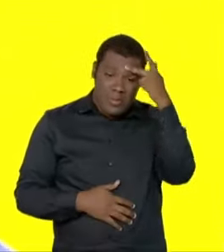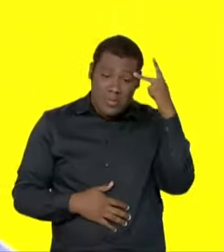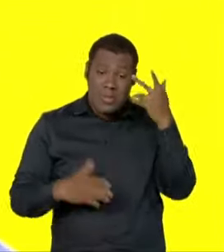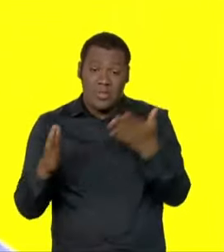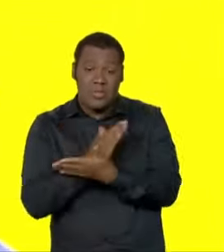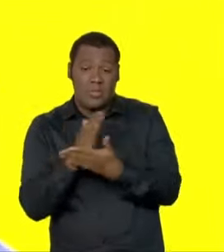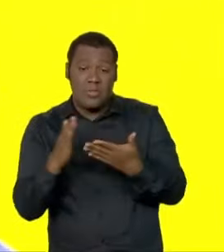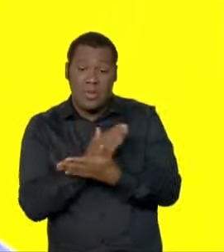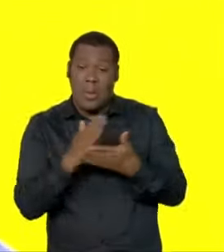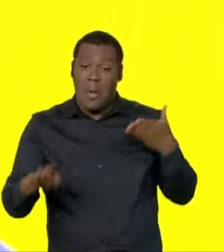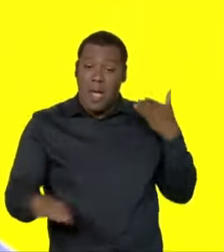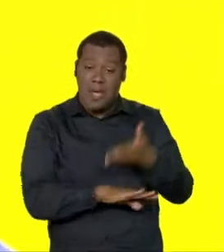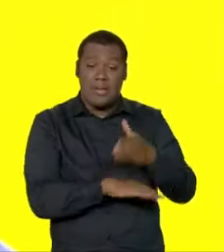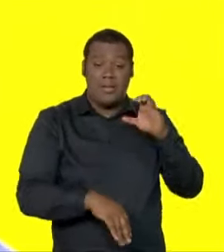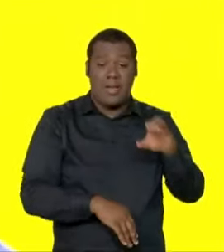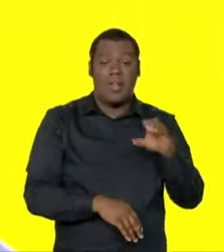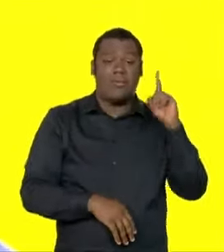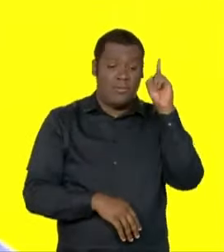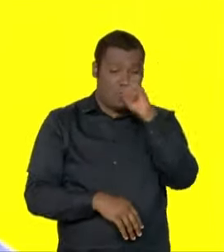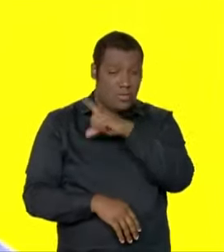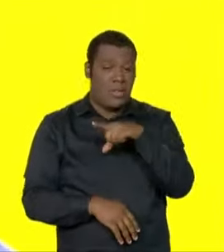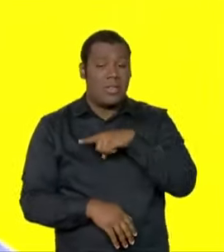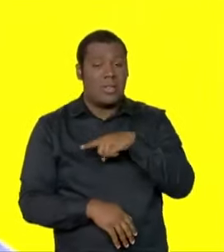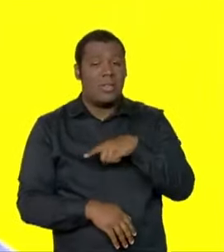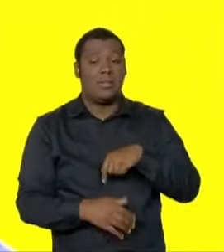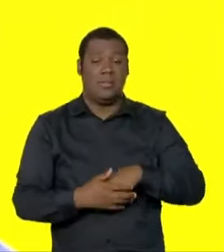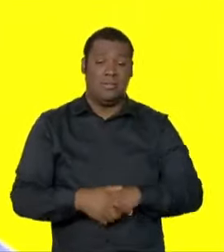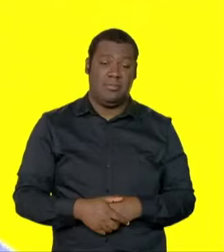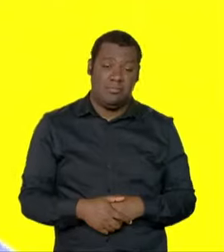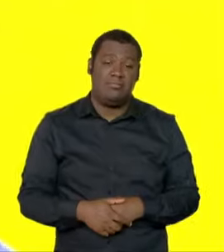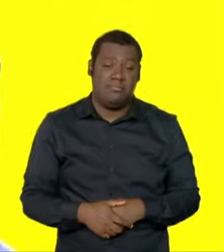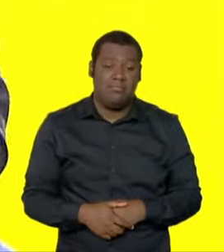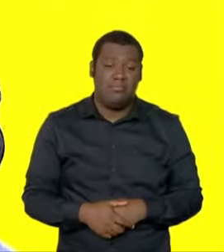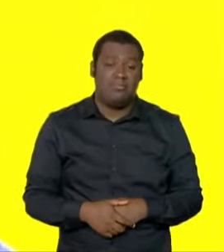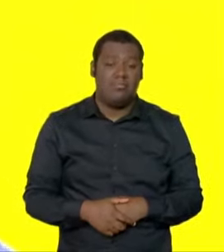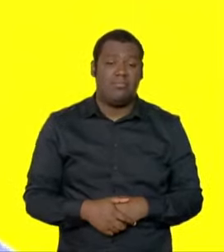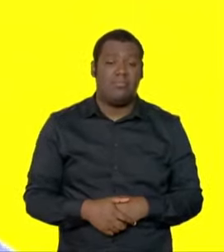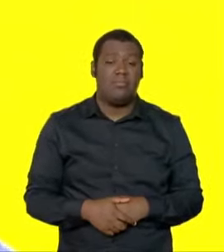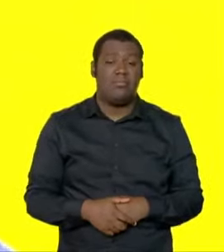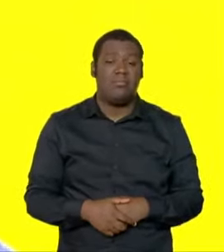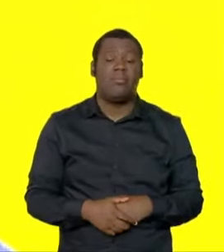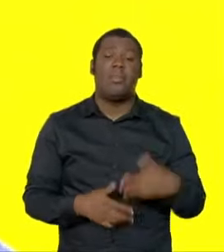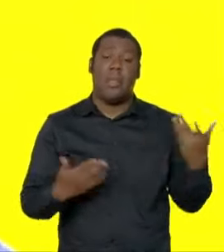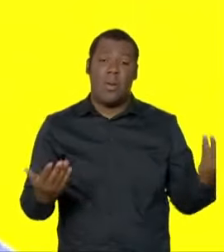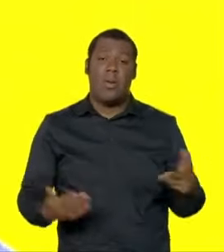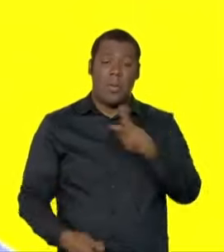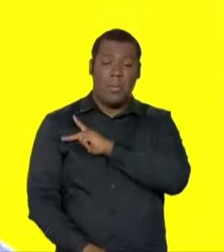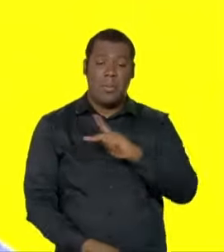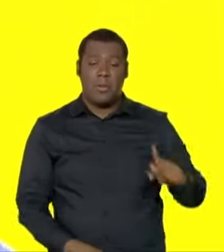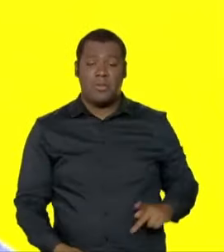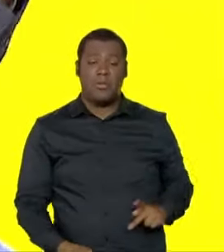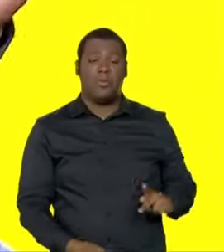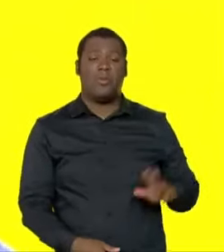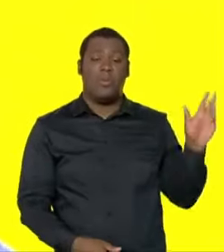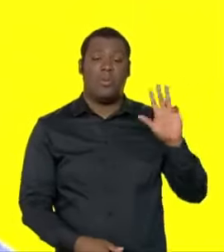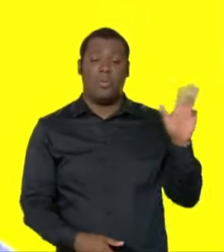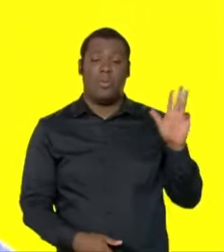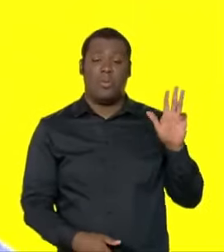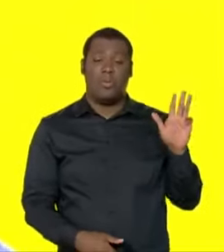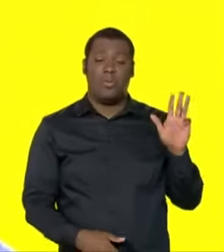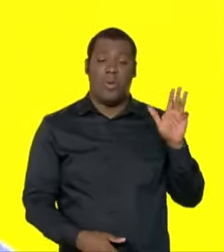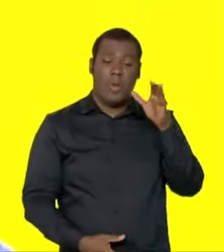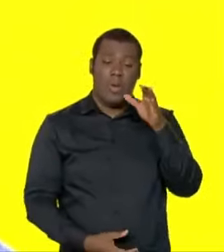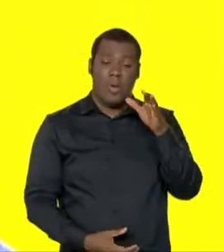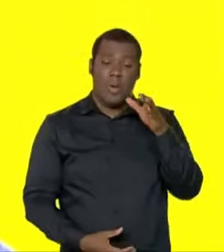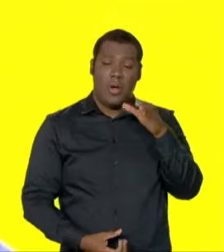não têm a propriedade. Ao não ter a propriedade, eles também não conseguem o crédito. Então, quando o senhor criou, também, antevendo um pouco do